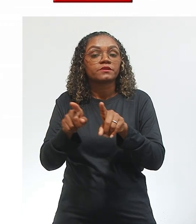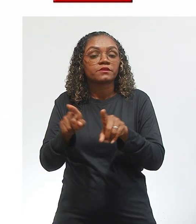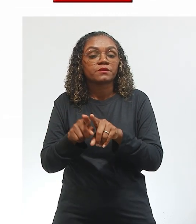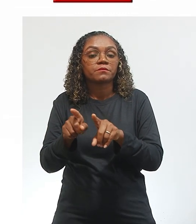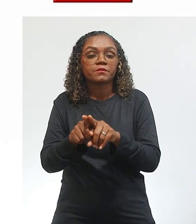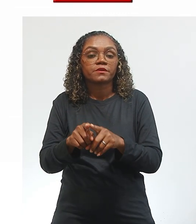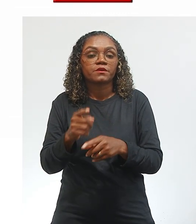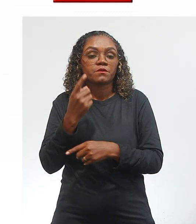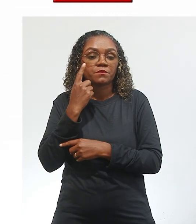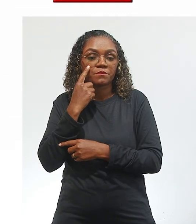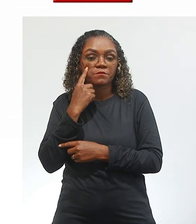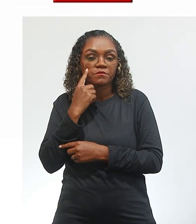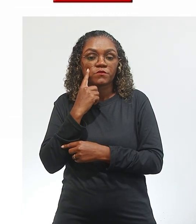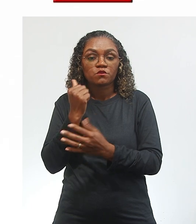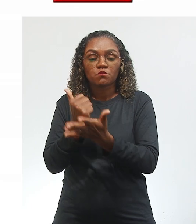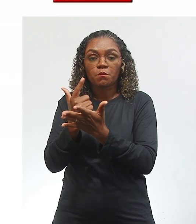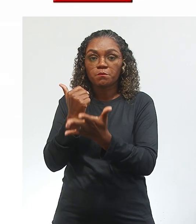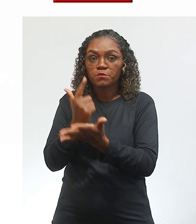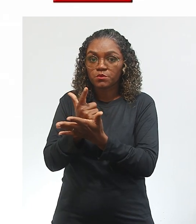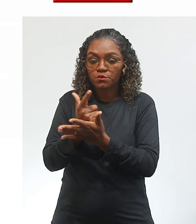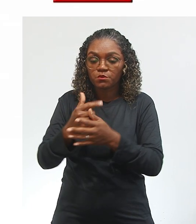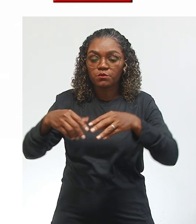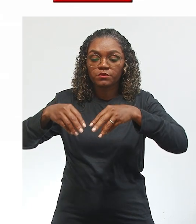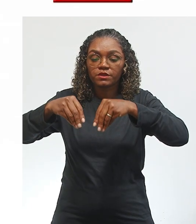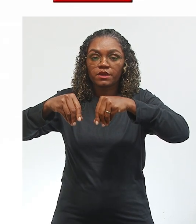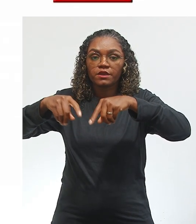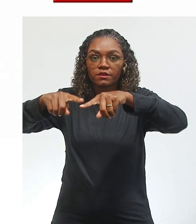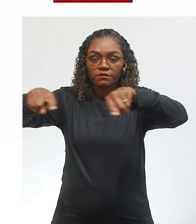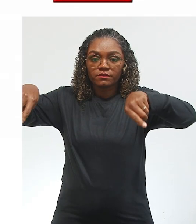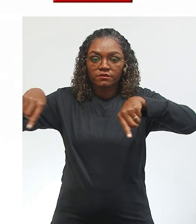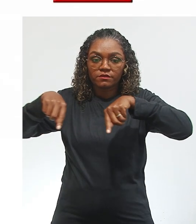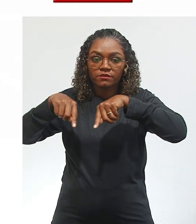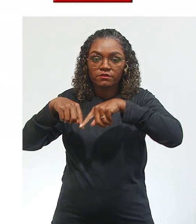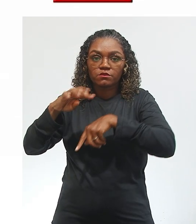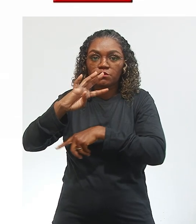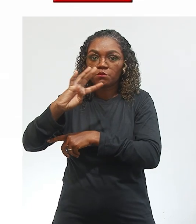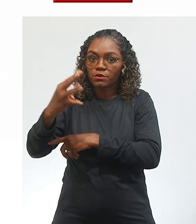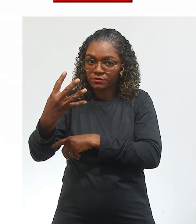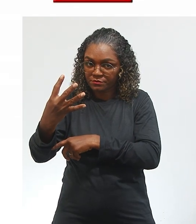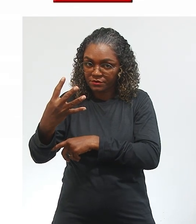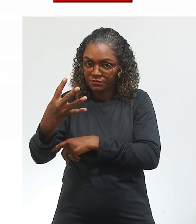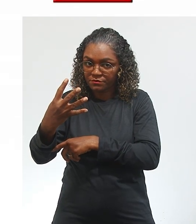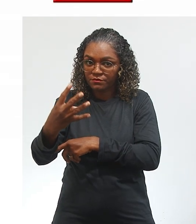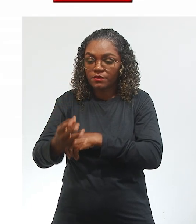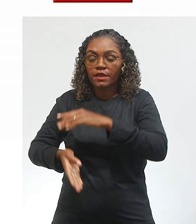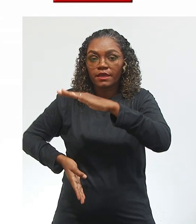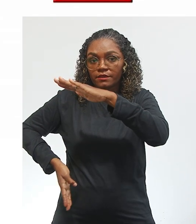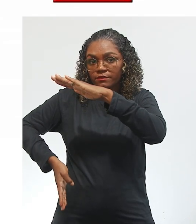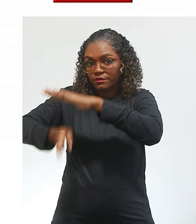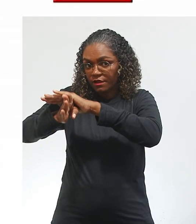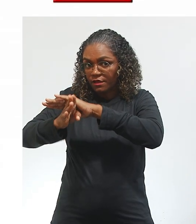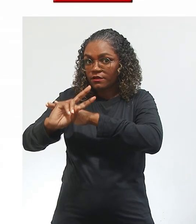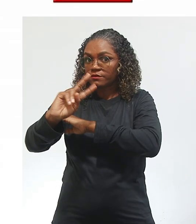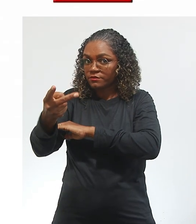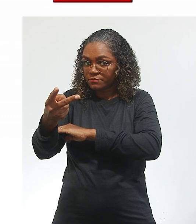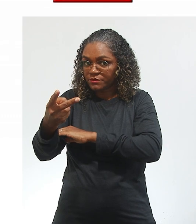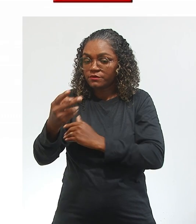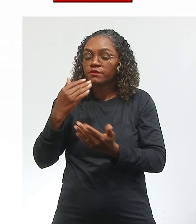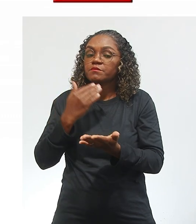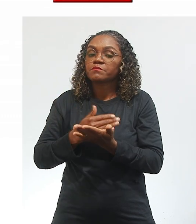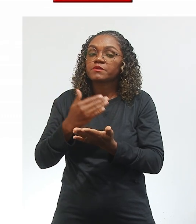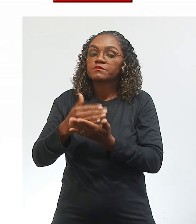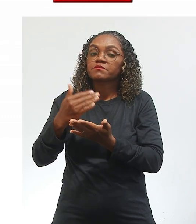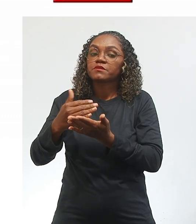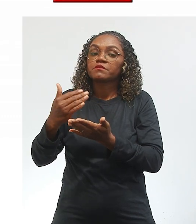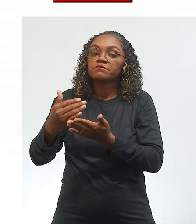de terreno no valor de 4 mil, com uma entrada de 2 mil e restante para prazo de 30 dias. Aqui você já observa, se